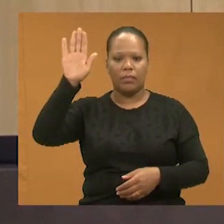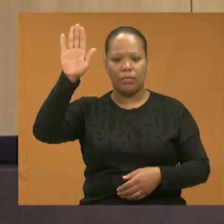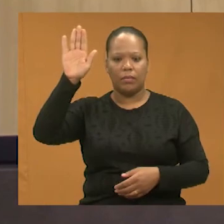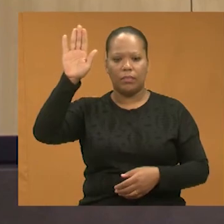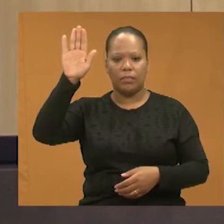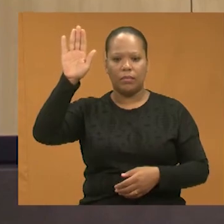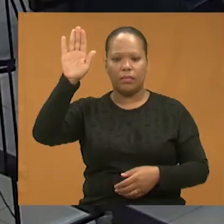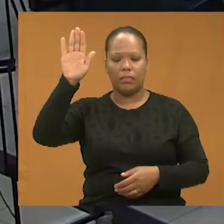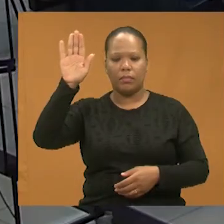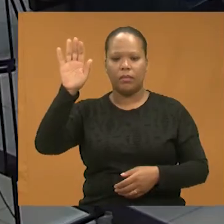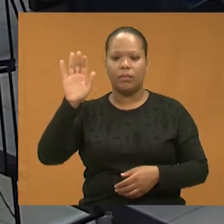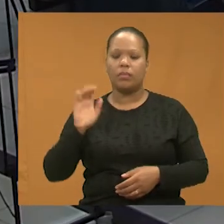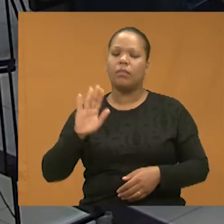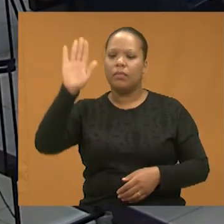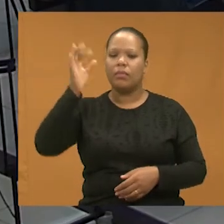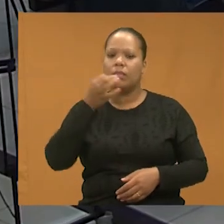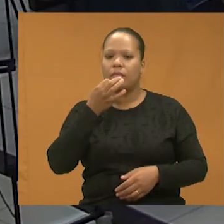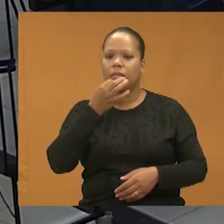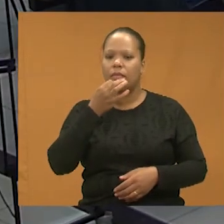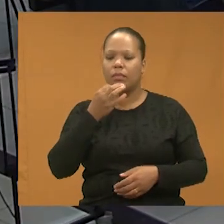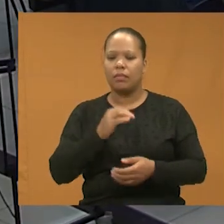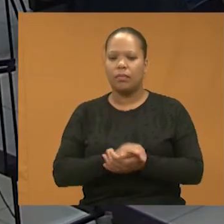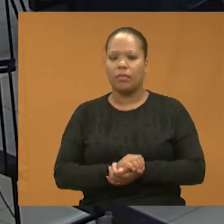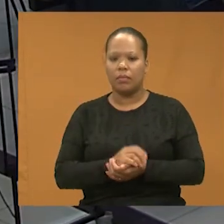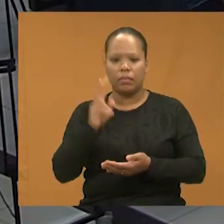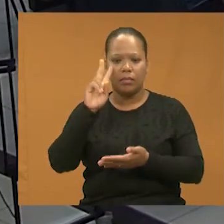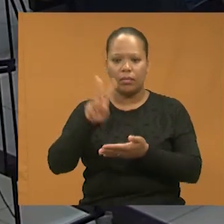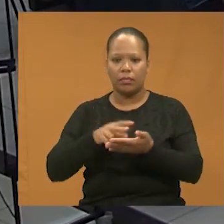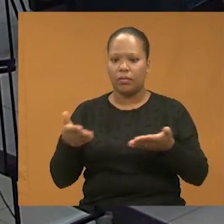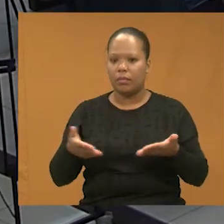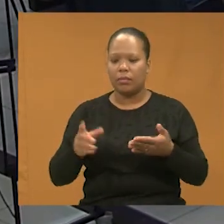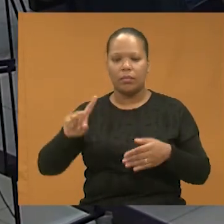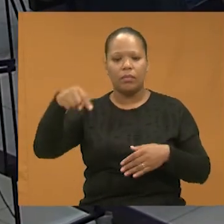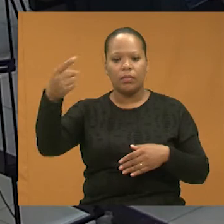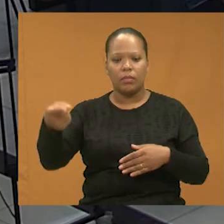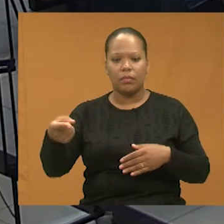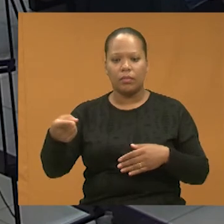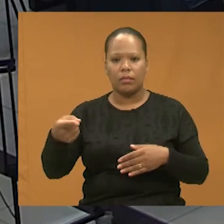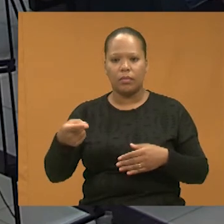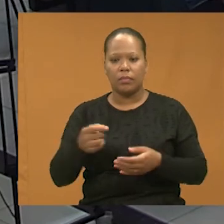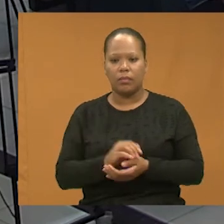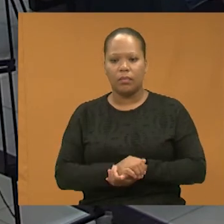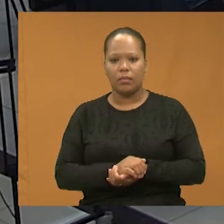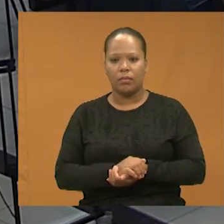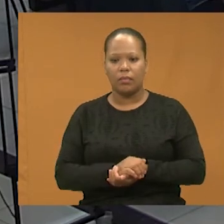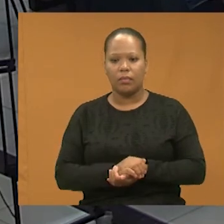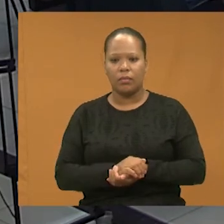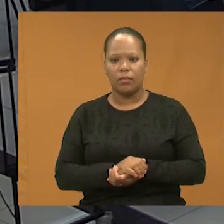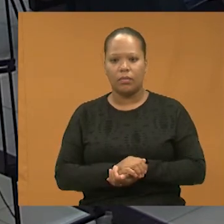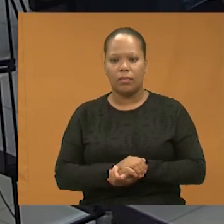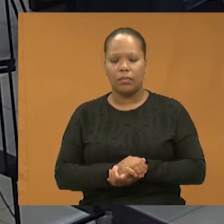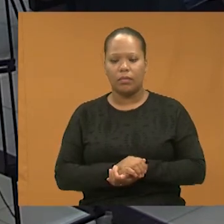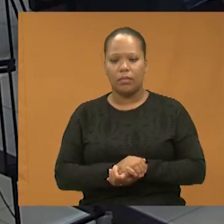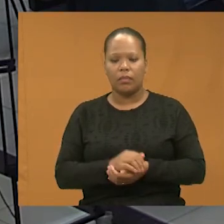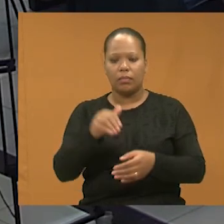braço. Só uma questão de ordem, presidente. Qual que é a proposta? É para ler agora ou depois? Ficou... Vamos